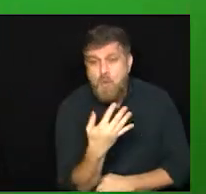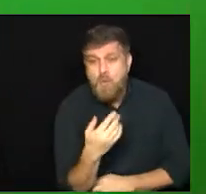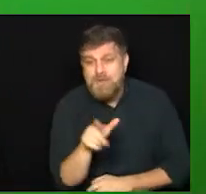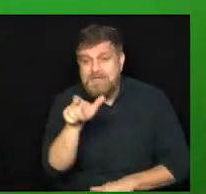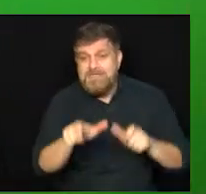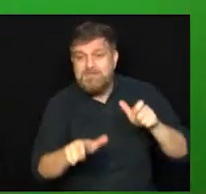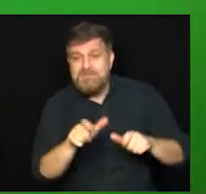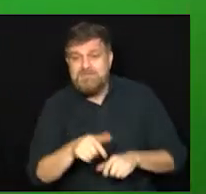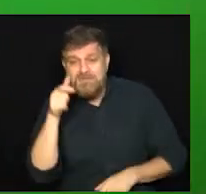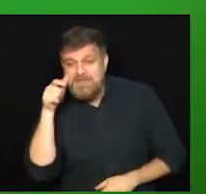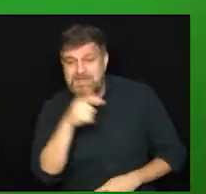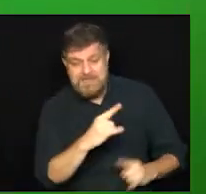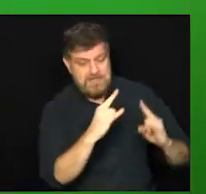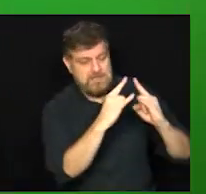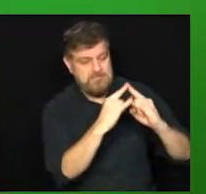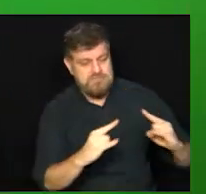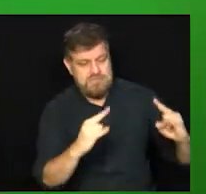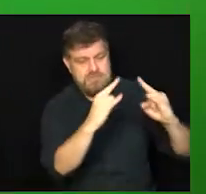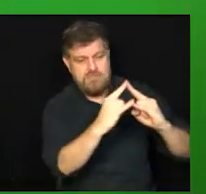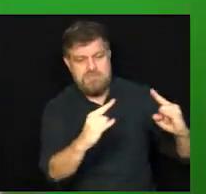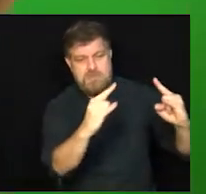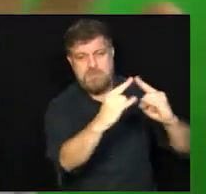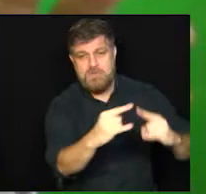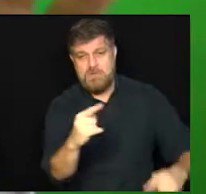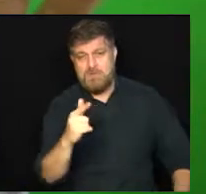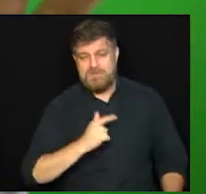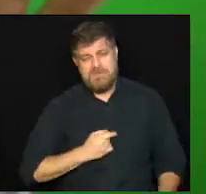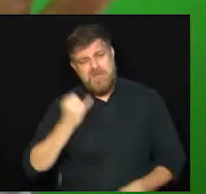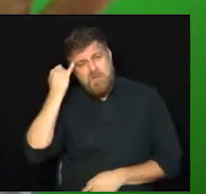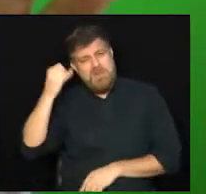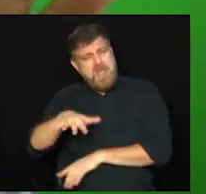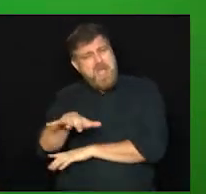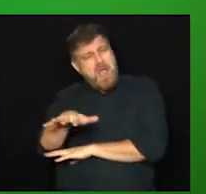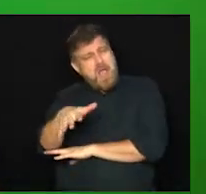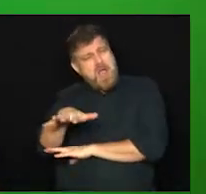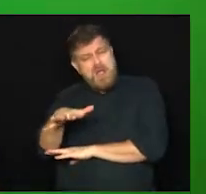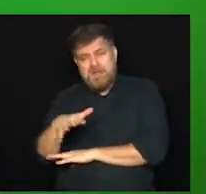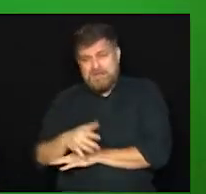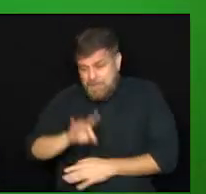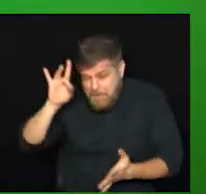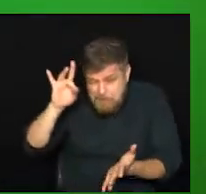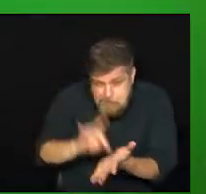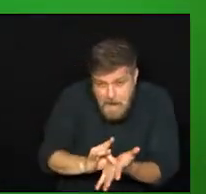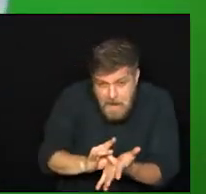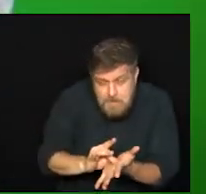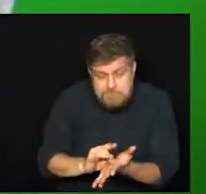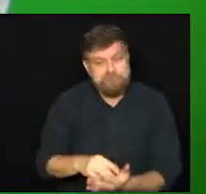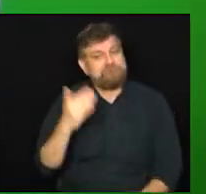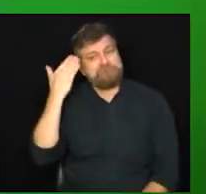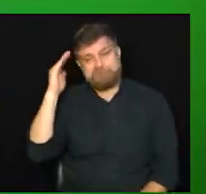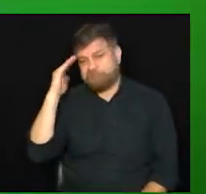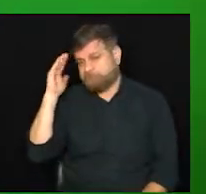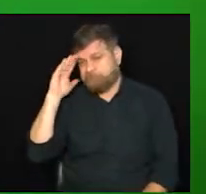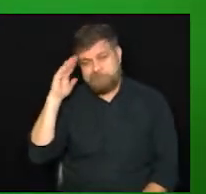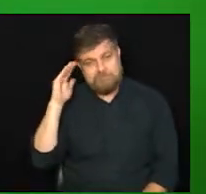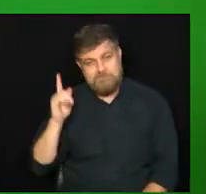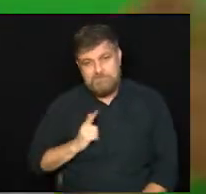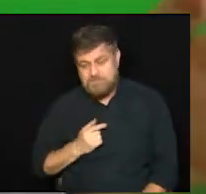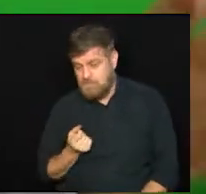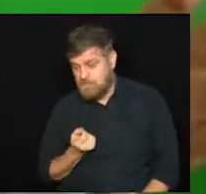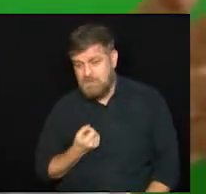conseguir vender. Ele tem uma ideia, mas ele não tem a noção ali se ele vai conseguir